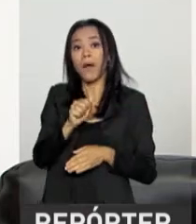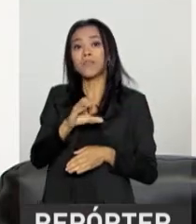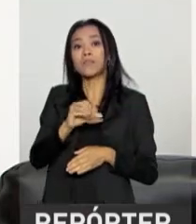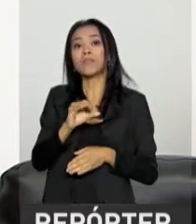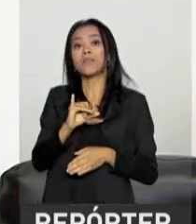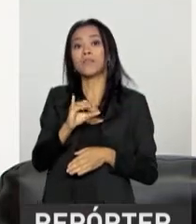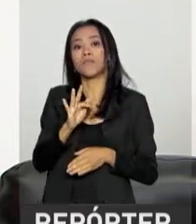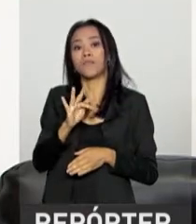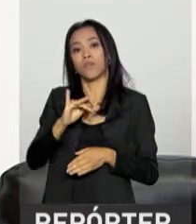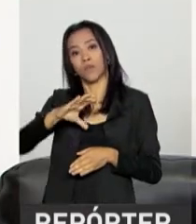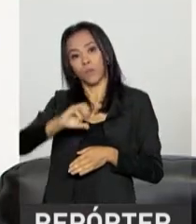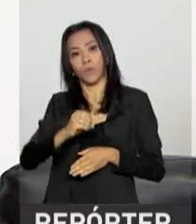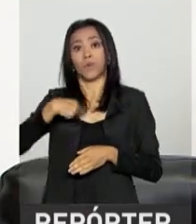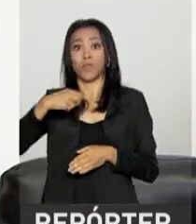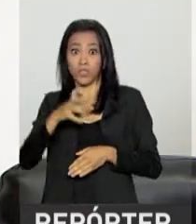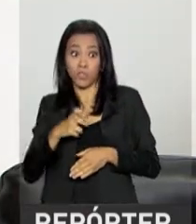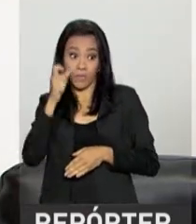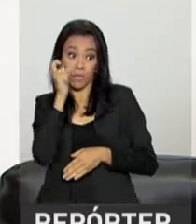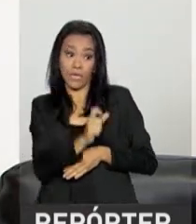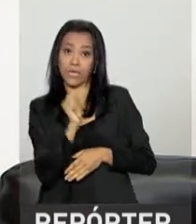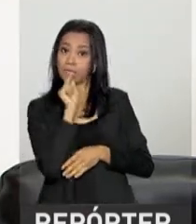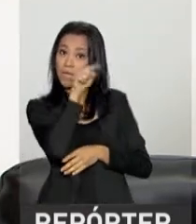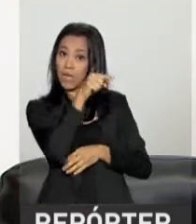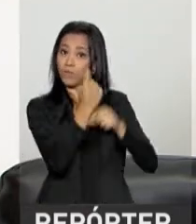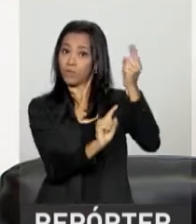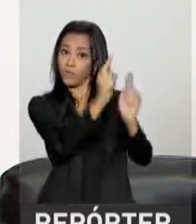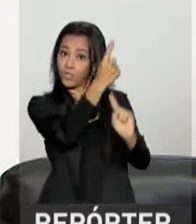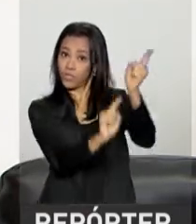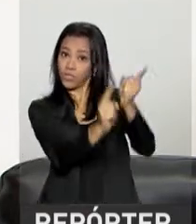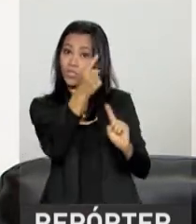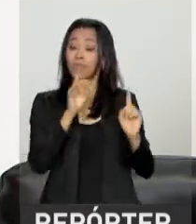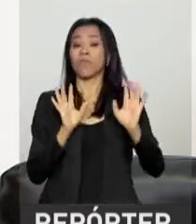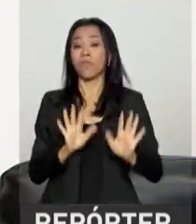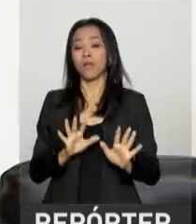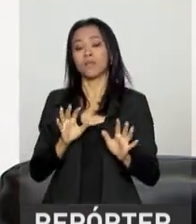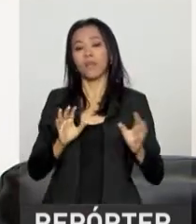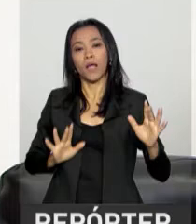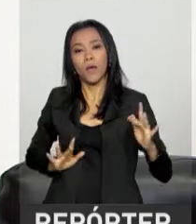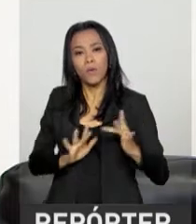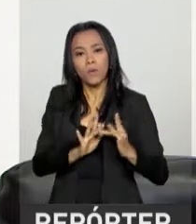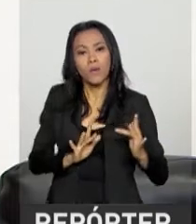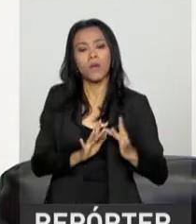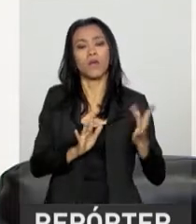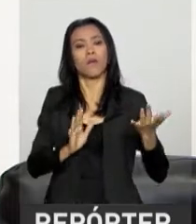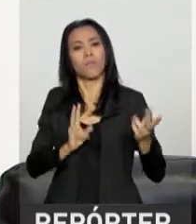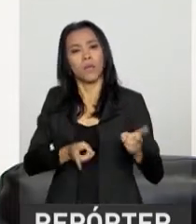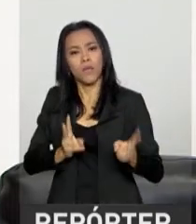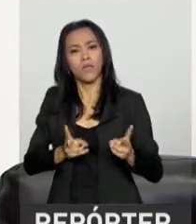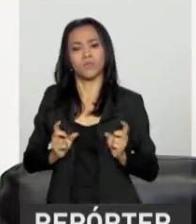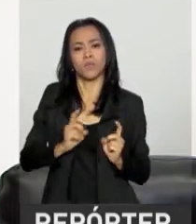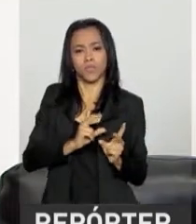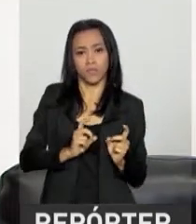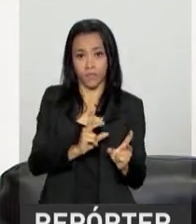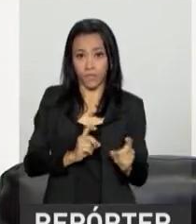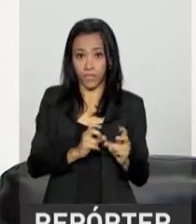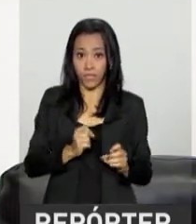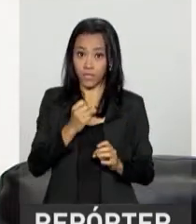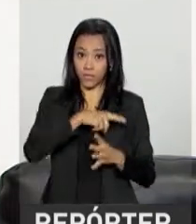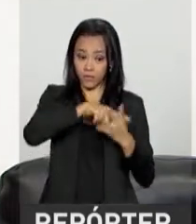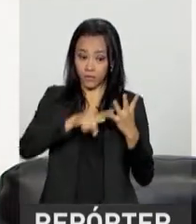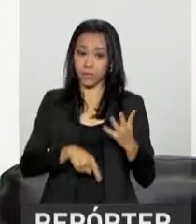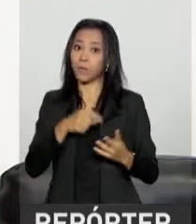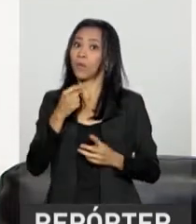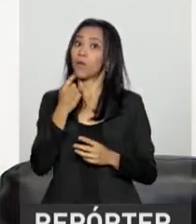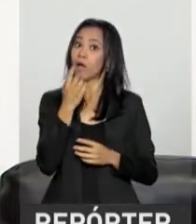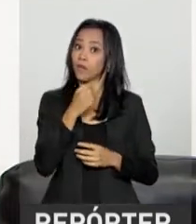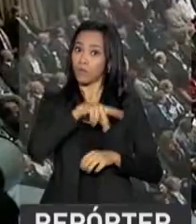nós temos todo interesse em conquistar. Mas do ponto de vista de integração regional, mesmo de comércio entre esses 4 países, é um projeto